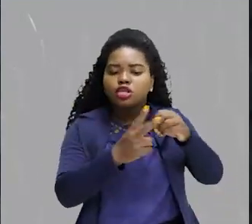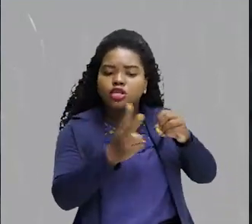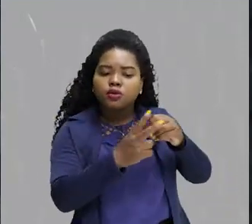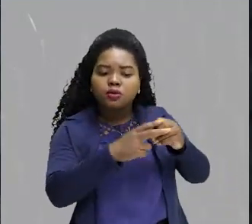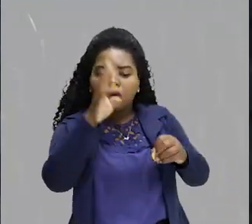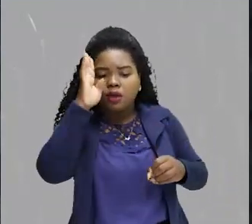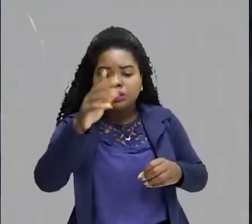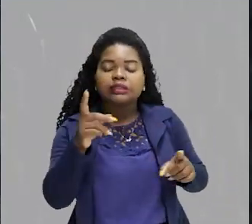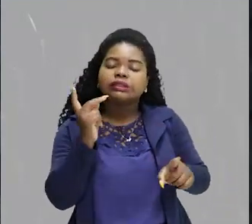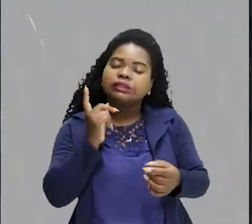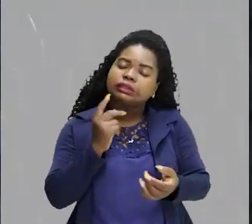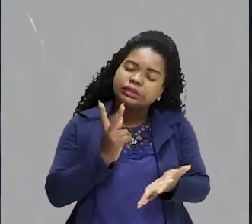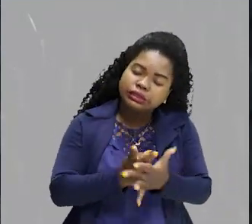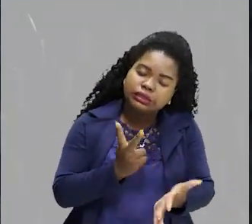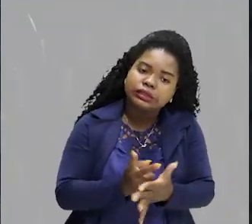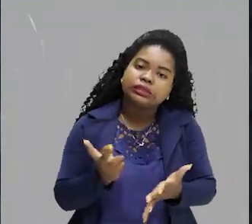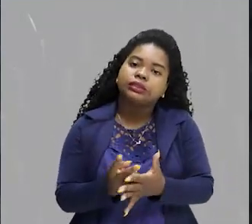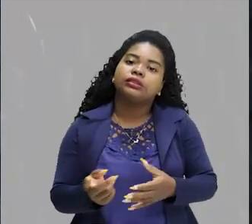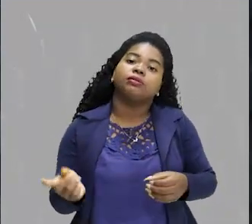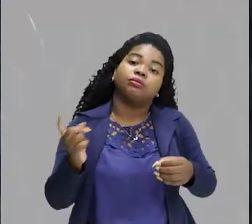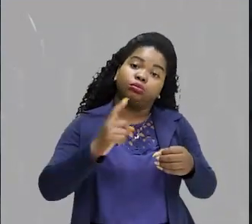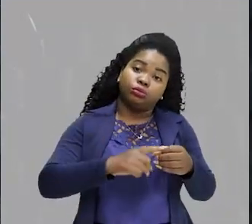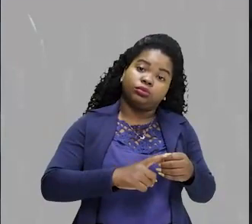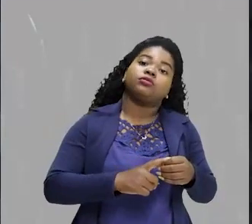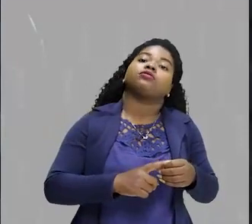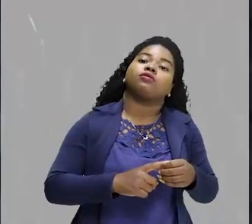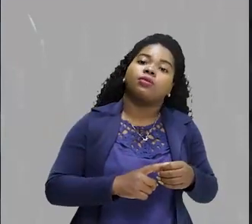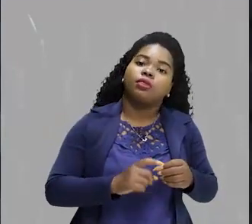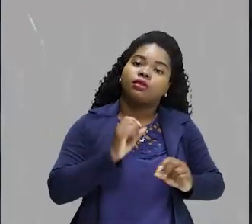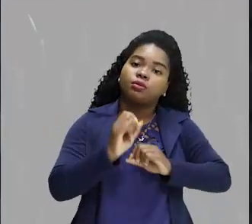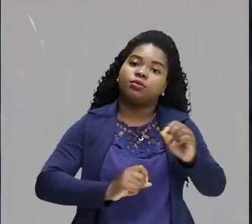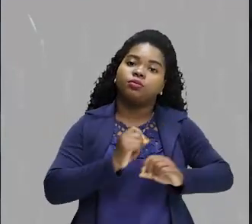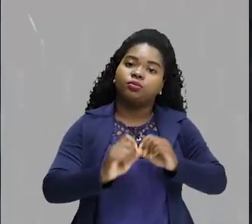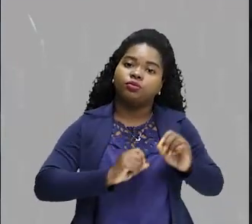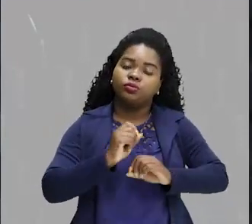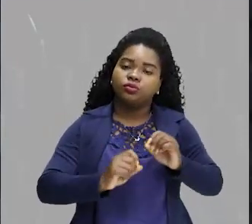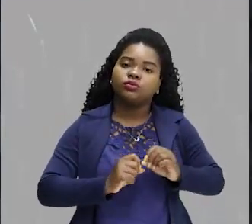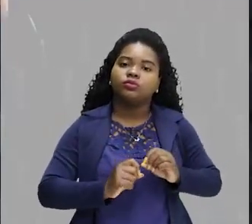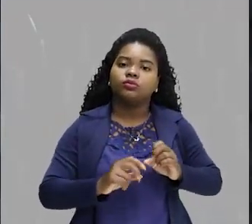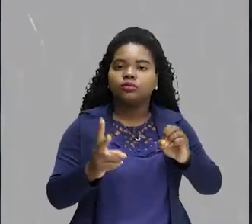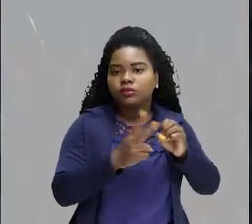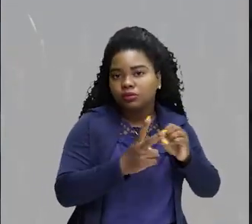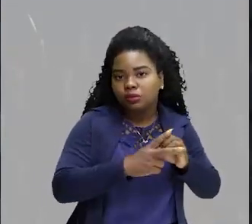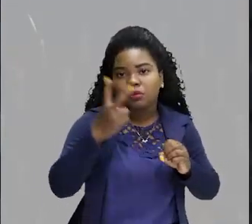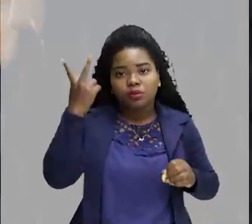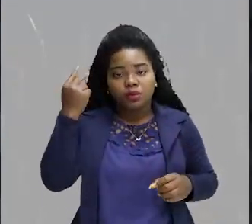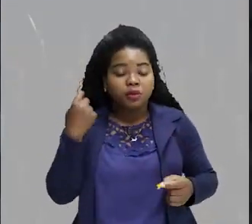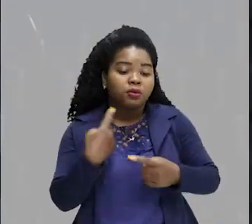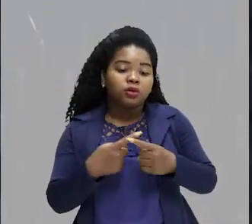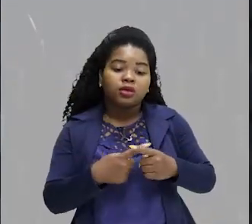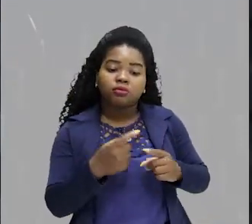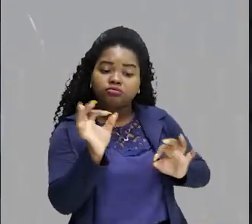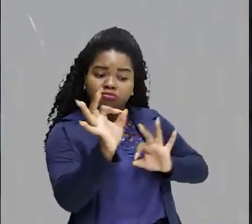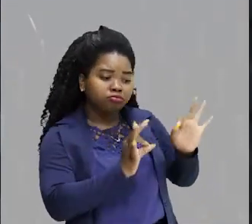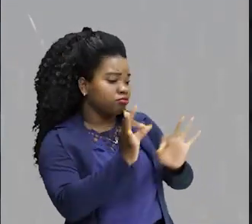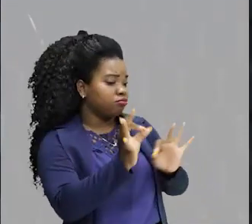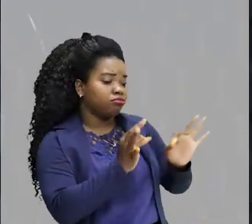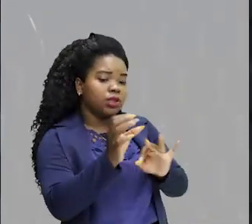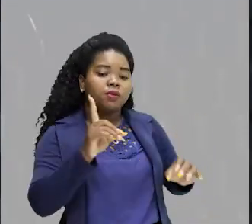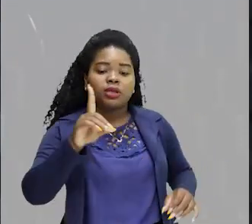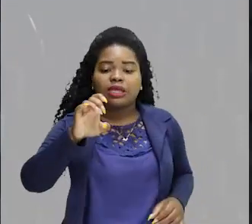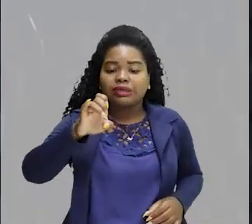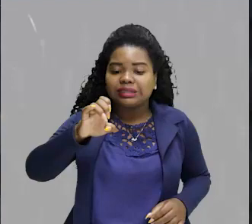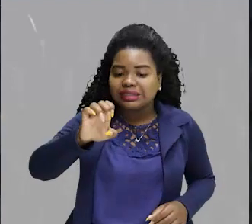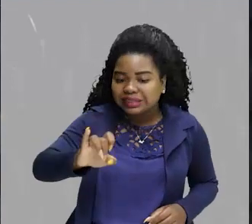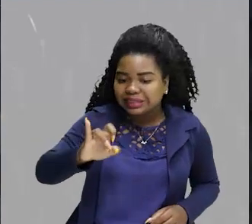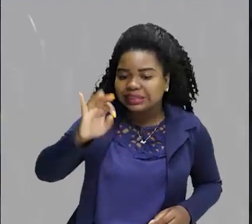sempre volta para a forma básica. Ele não é conjugado. Por que ele não é conjugado? Porque o did já está no passado. É o